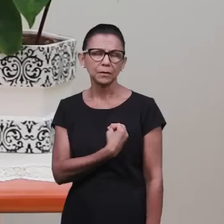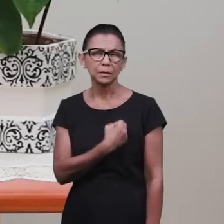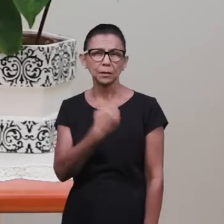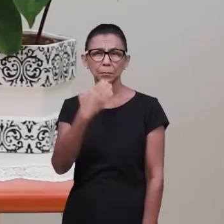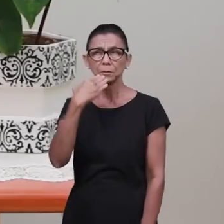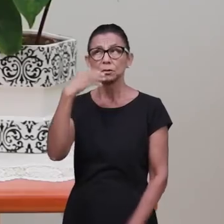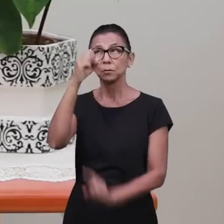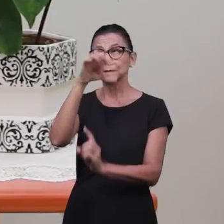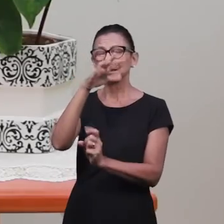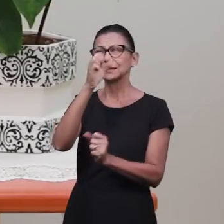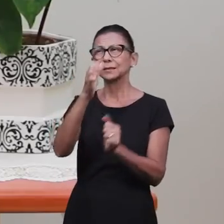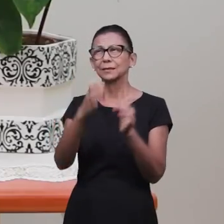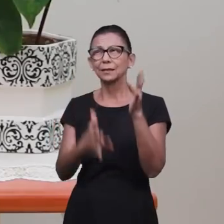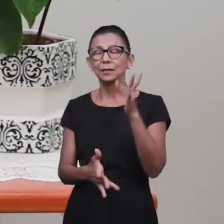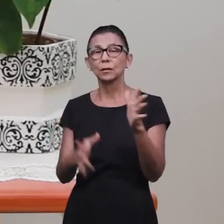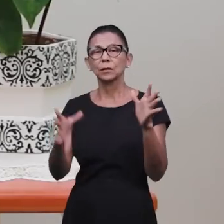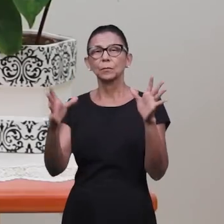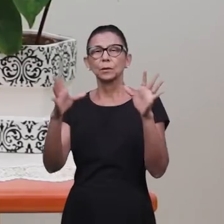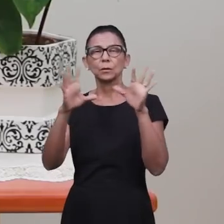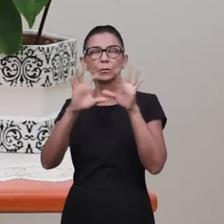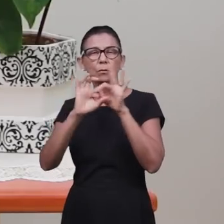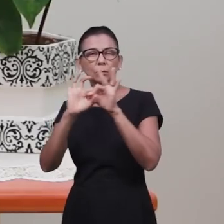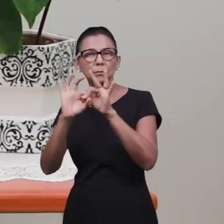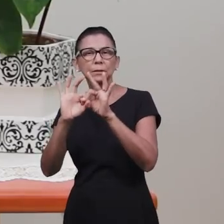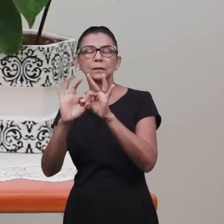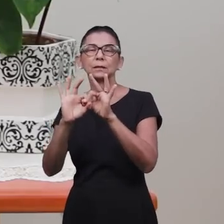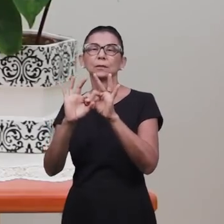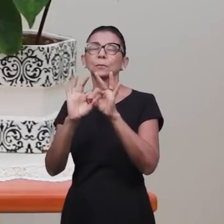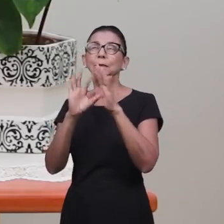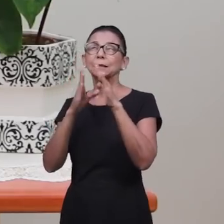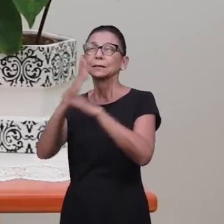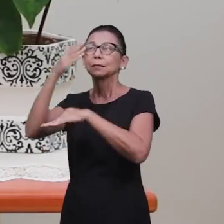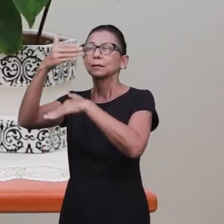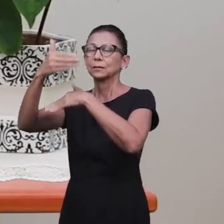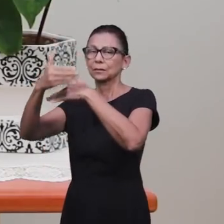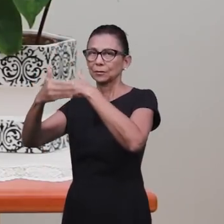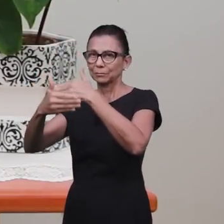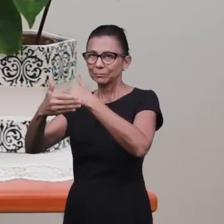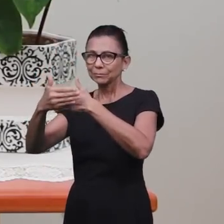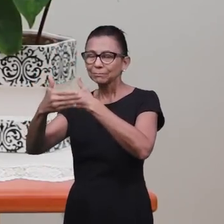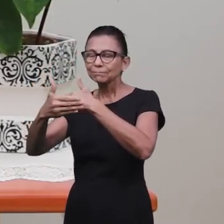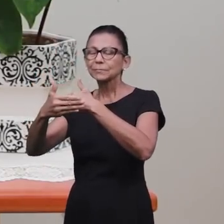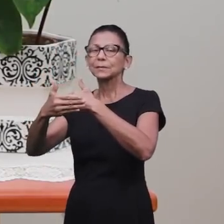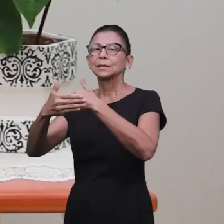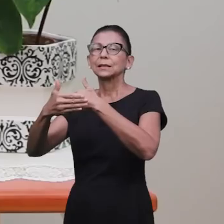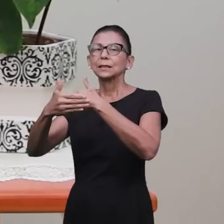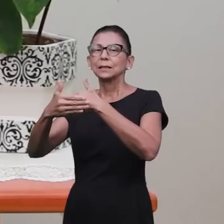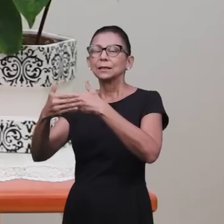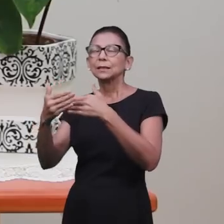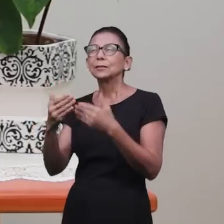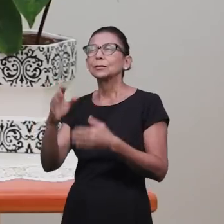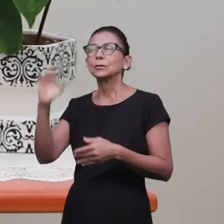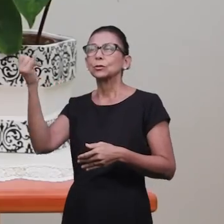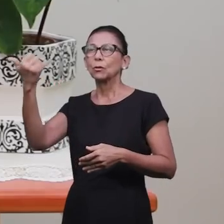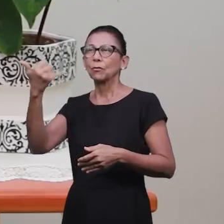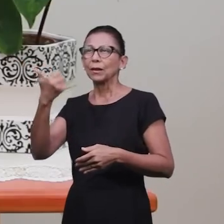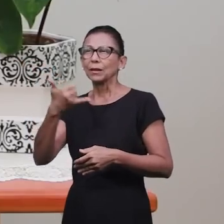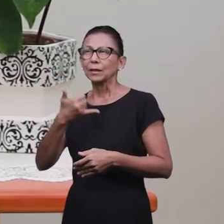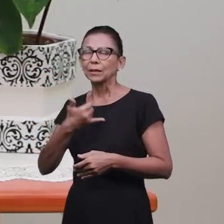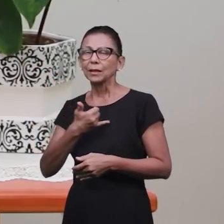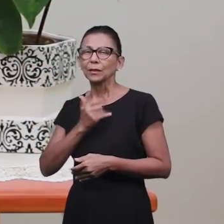vidas. Derrama, Senhor, sobre nós a Tua graça, comunhão, para que possamos estar na Tua